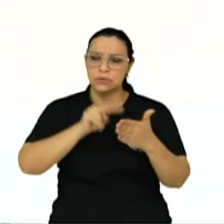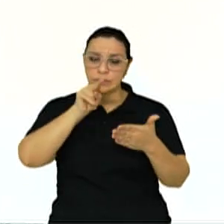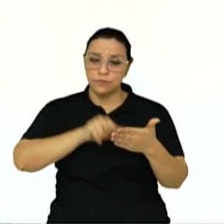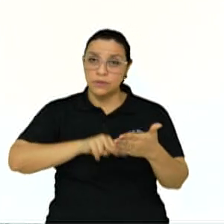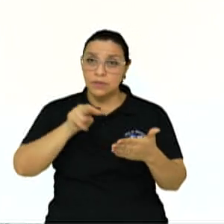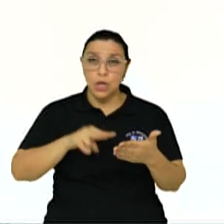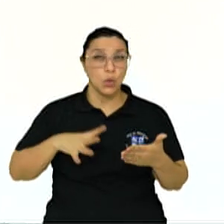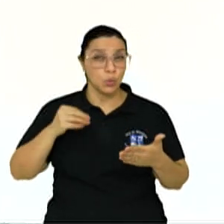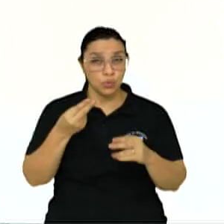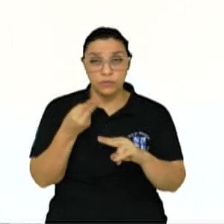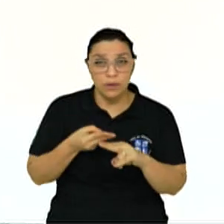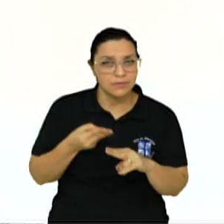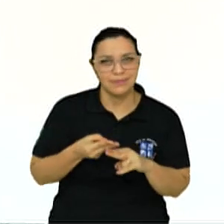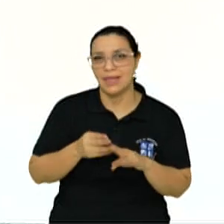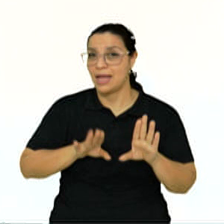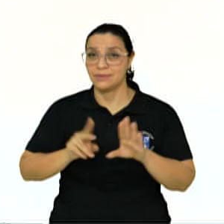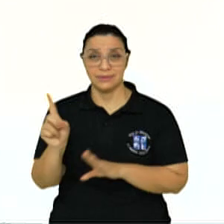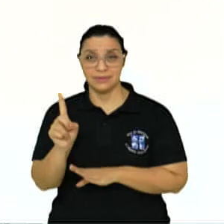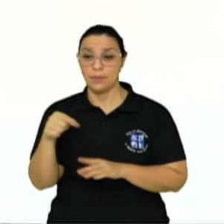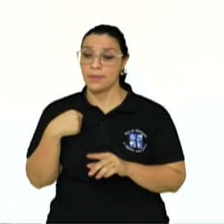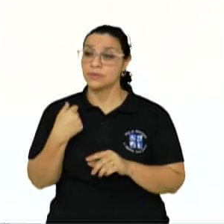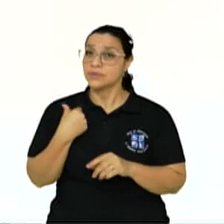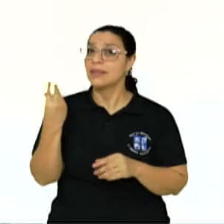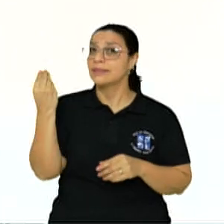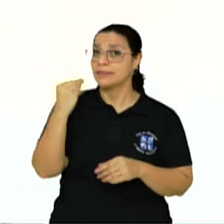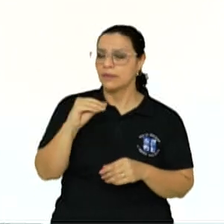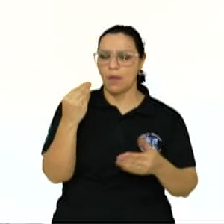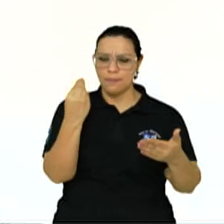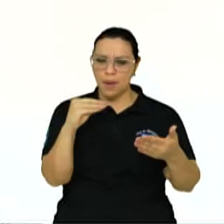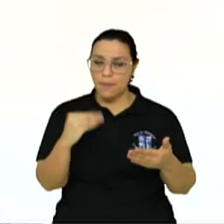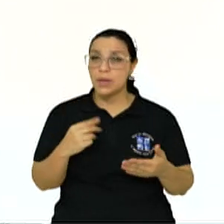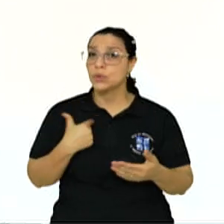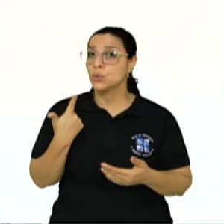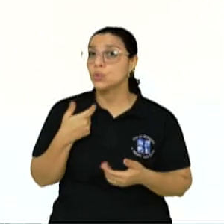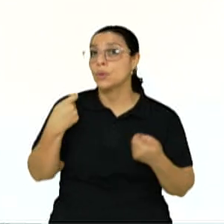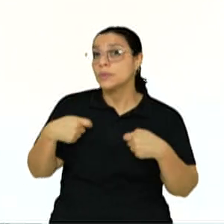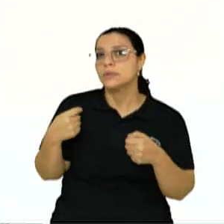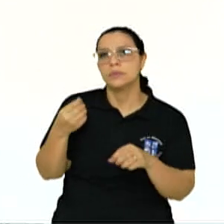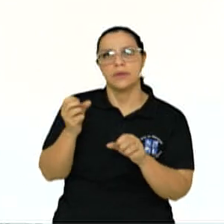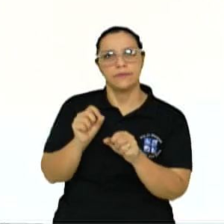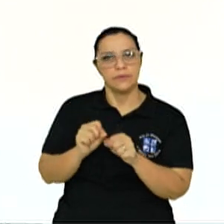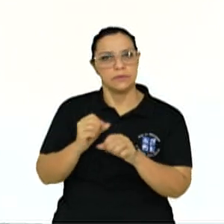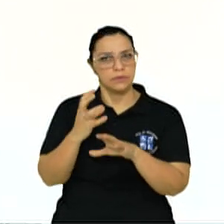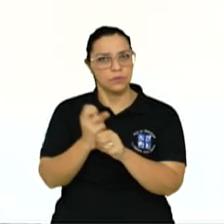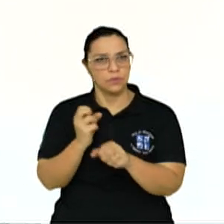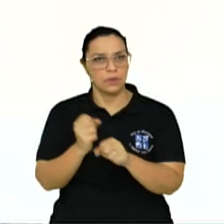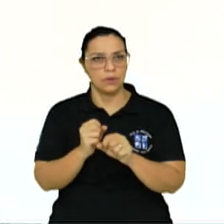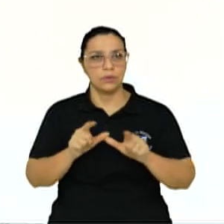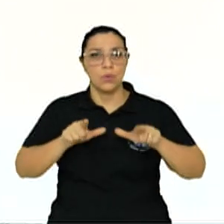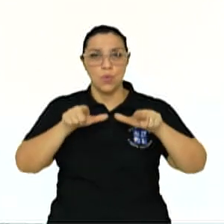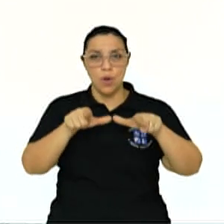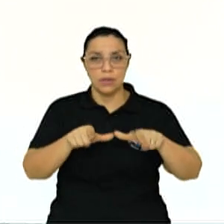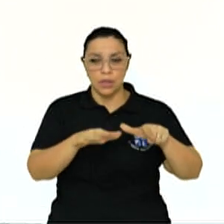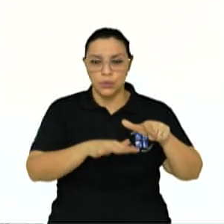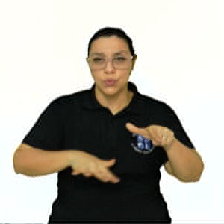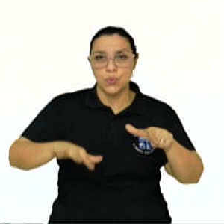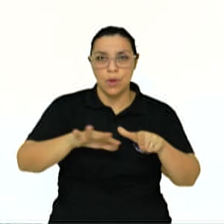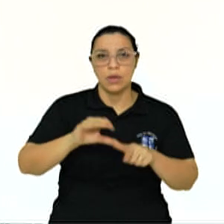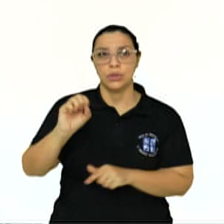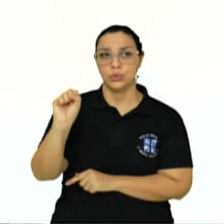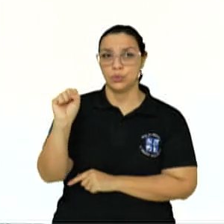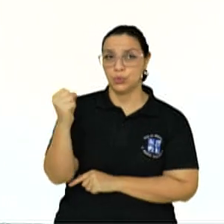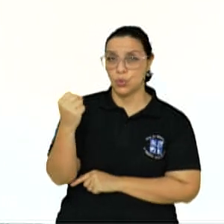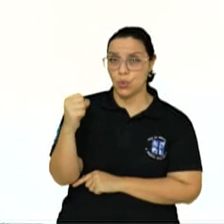que você tem você vai usar também. O que você tem e o que você quer, tá? Então, a pirâmide de base quadrada, a área da base é 8.